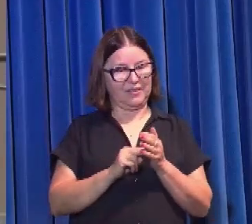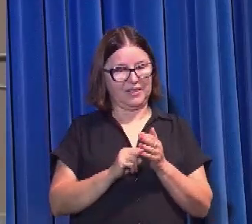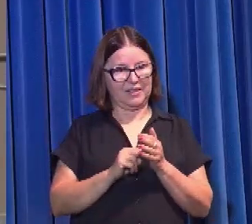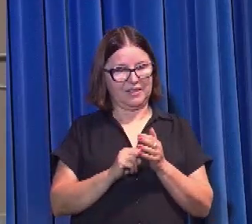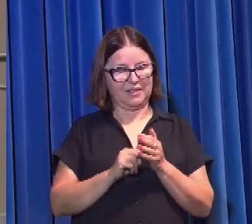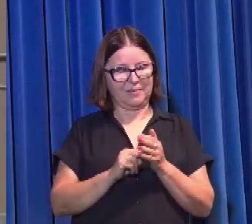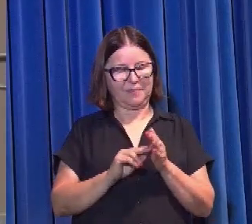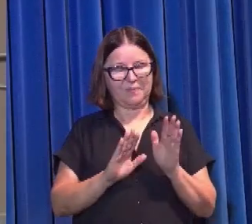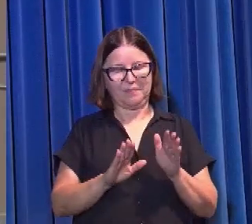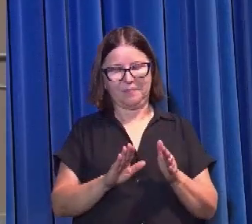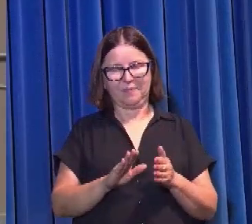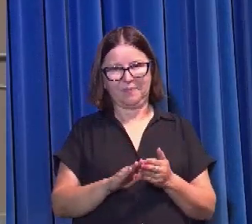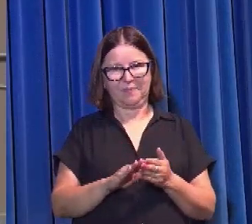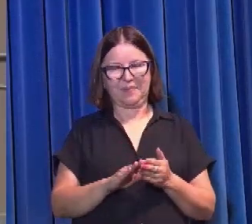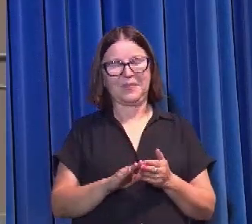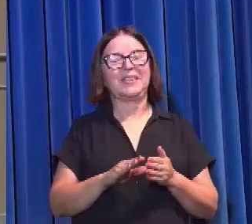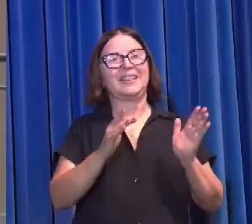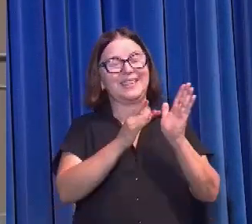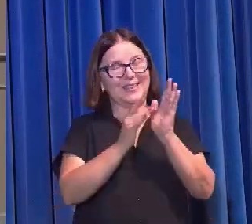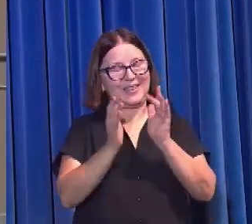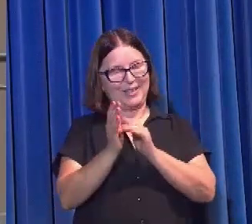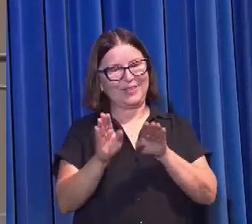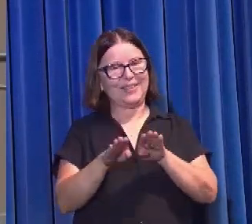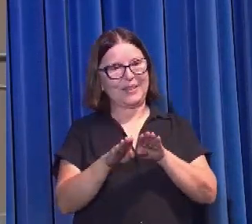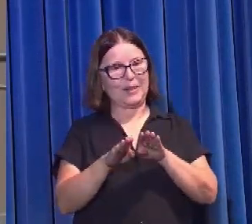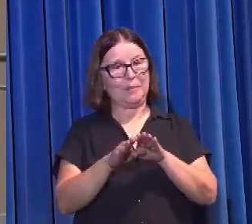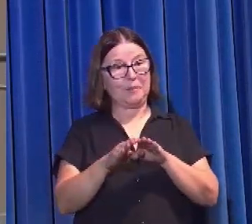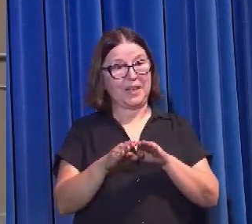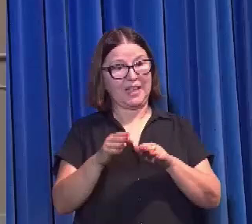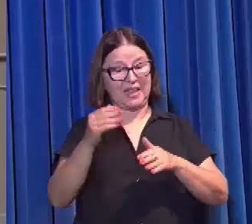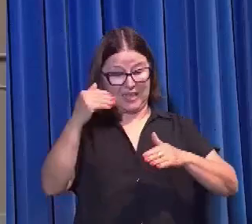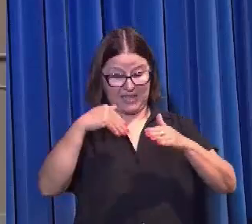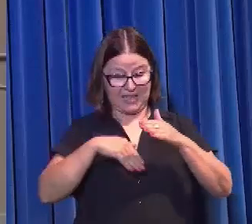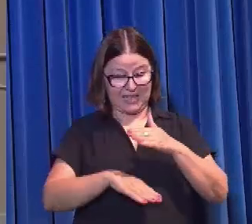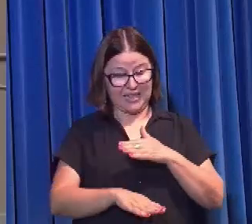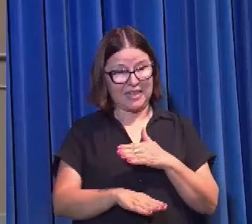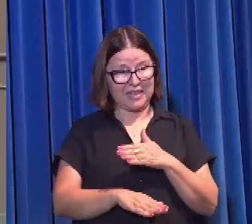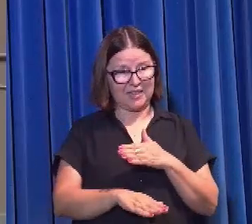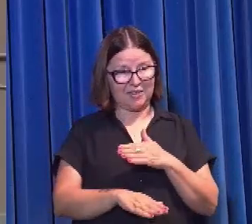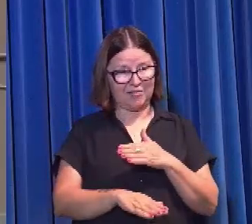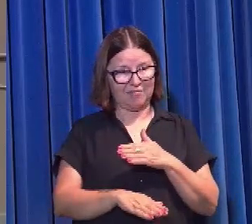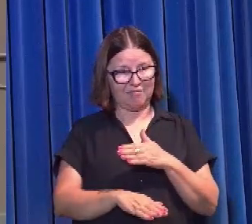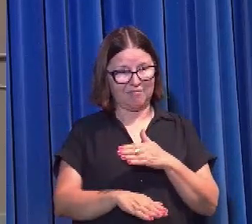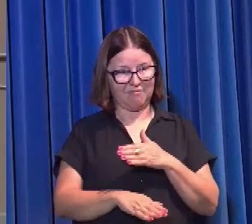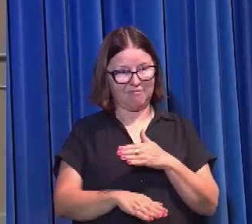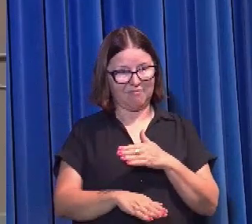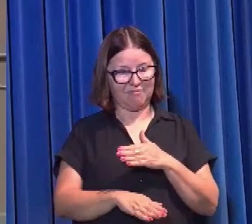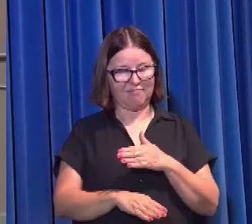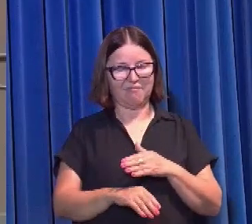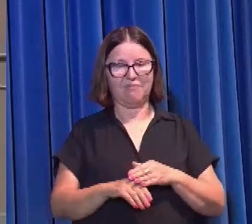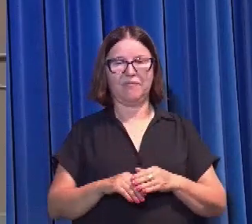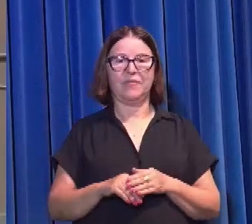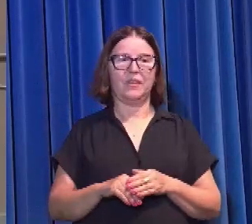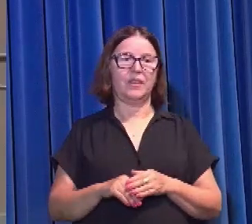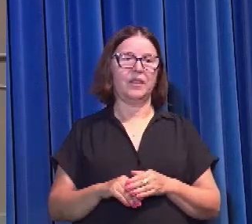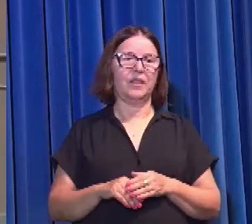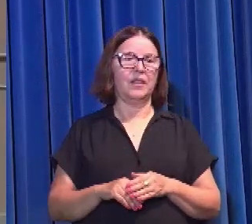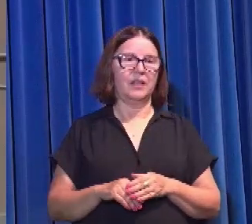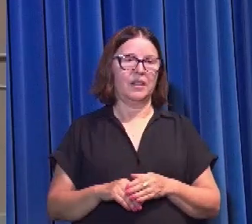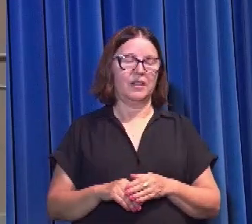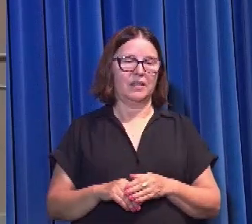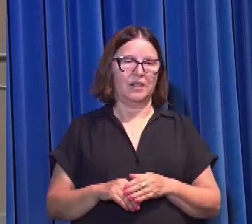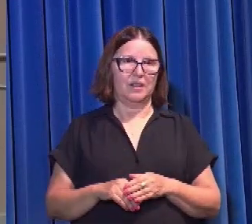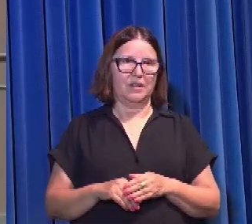descido? Antes de subir, meus irmãos, Jesus Cristo desceu. Quando você era bonzinho? Não, quando você era ainda